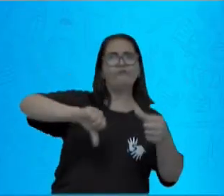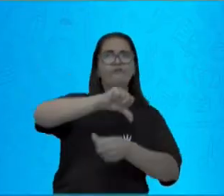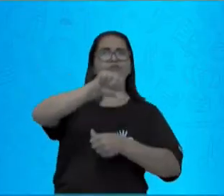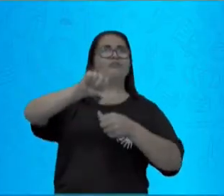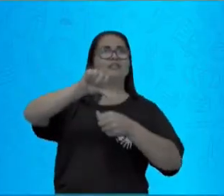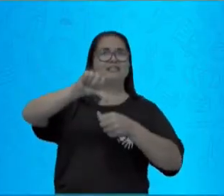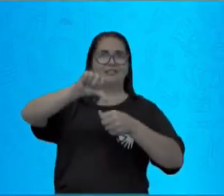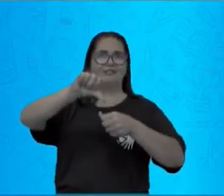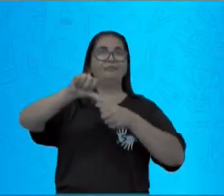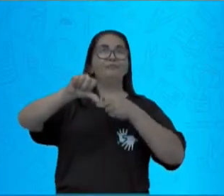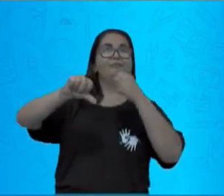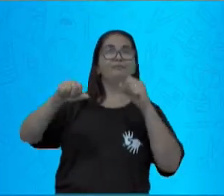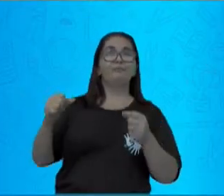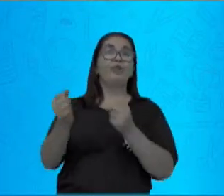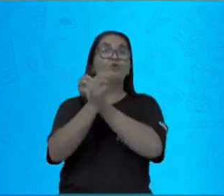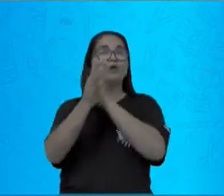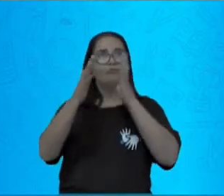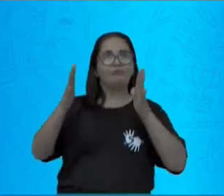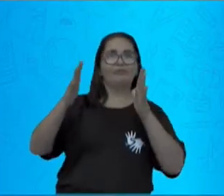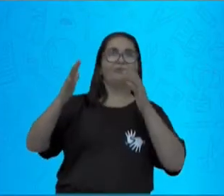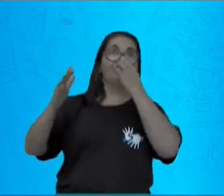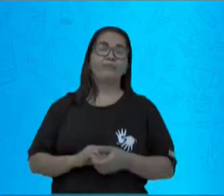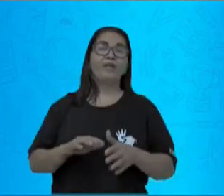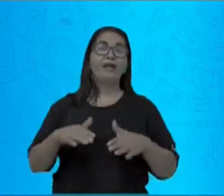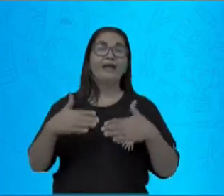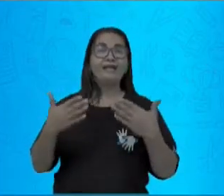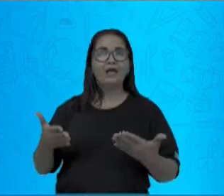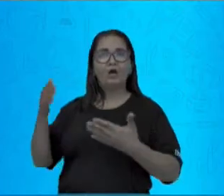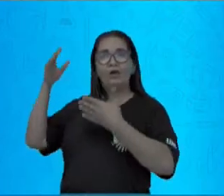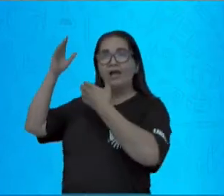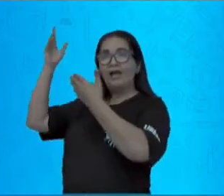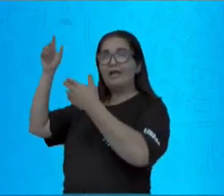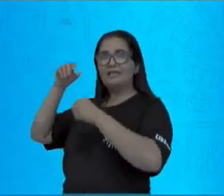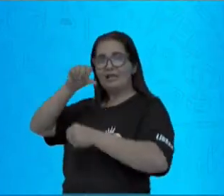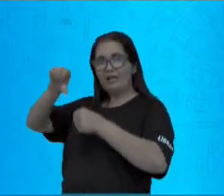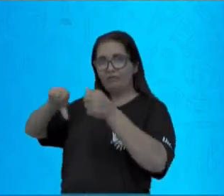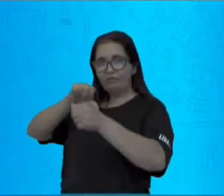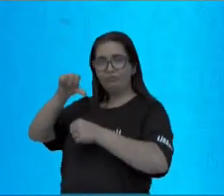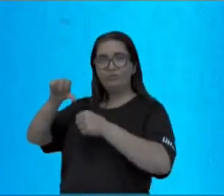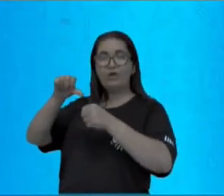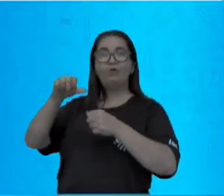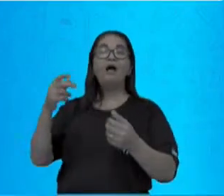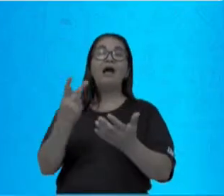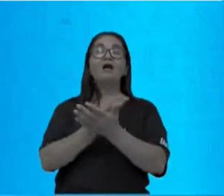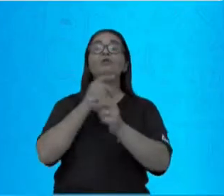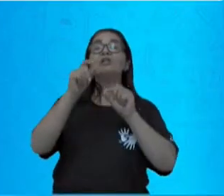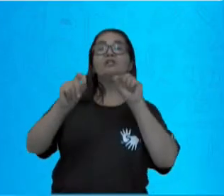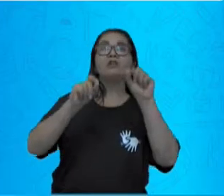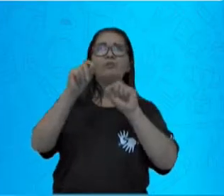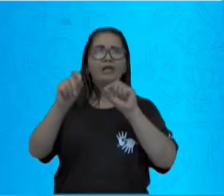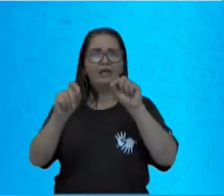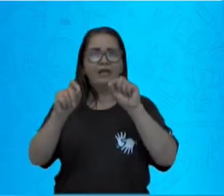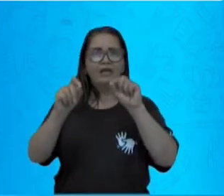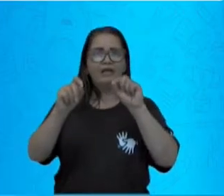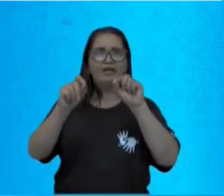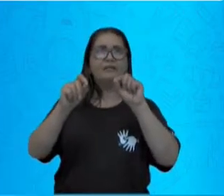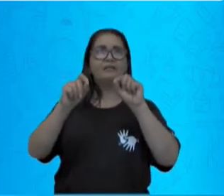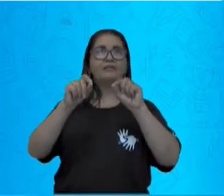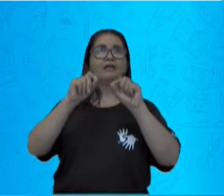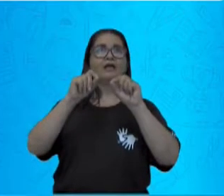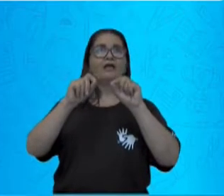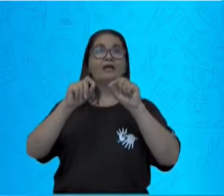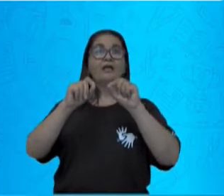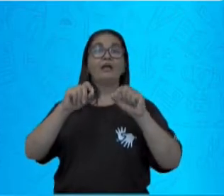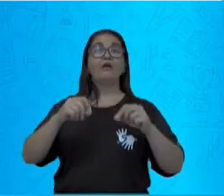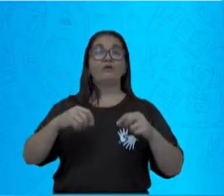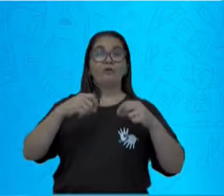ver detalhadamente cada uma delas. A Revolução Puritana se deu com a